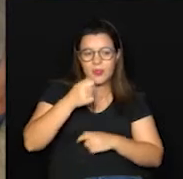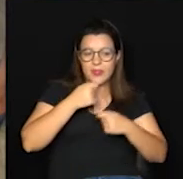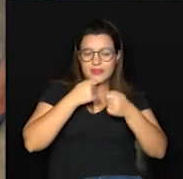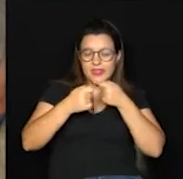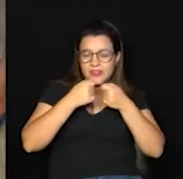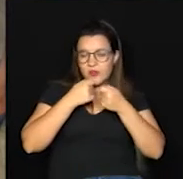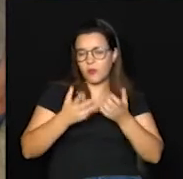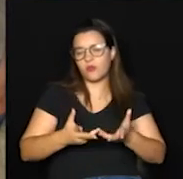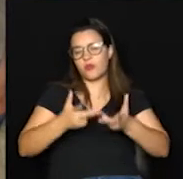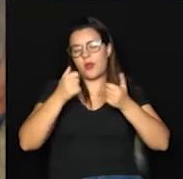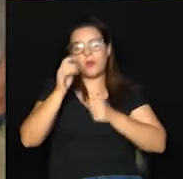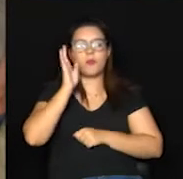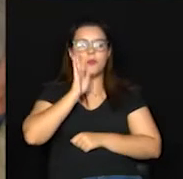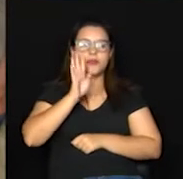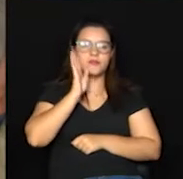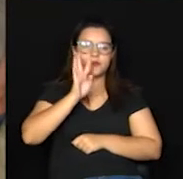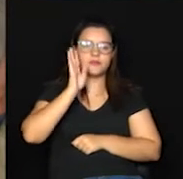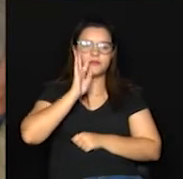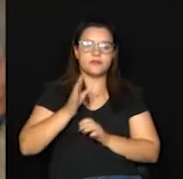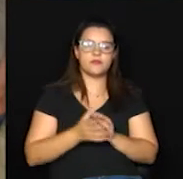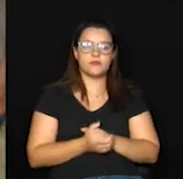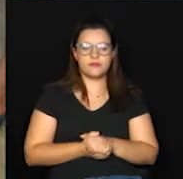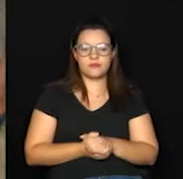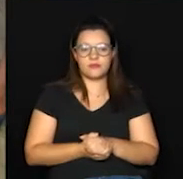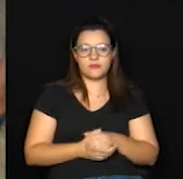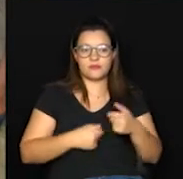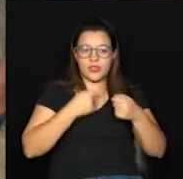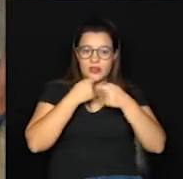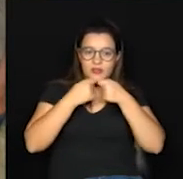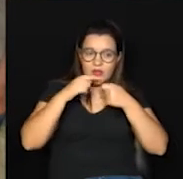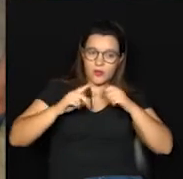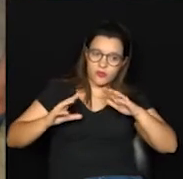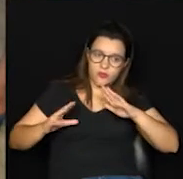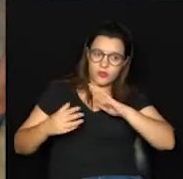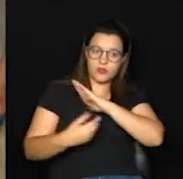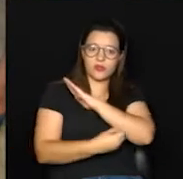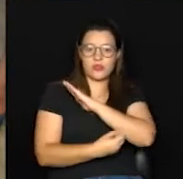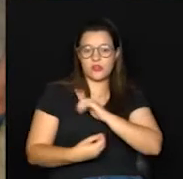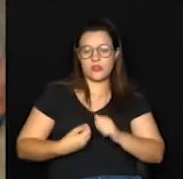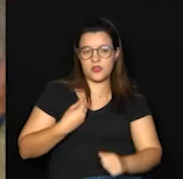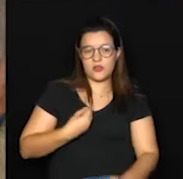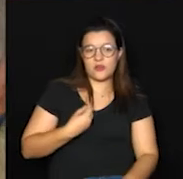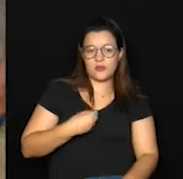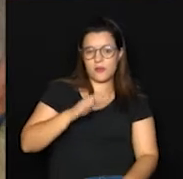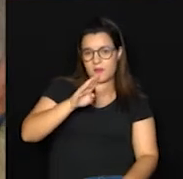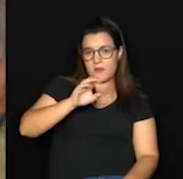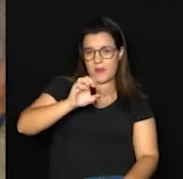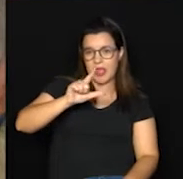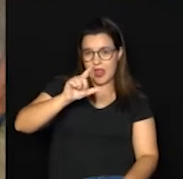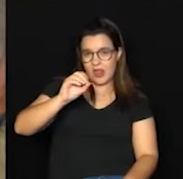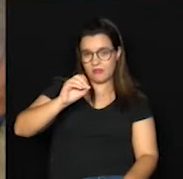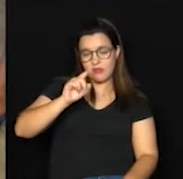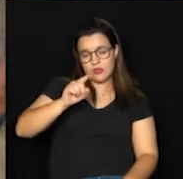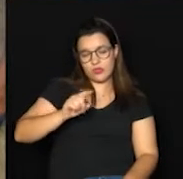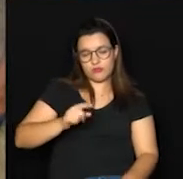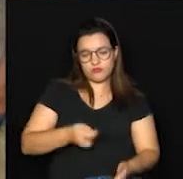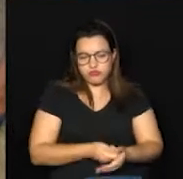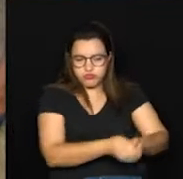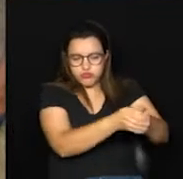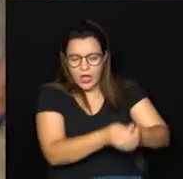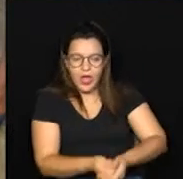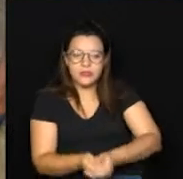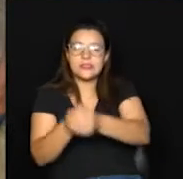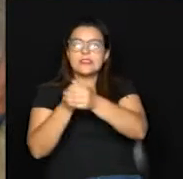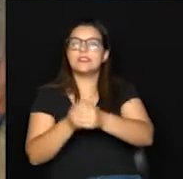entrevista fantástica, muito legal. Entrevistei aqui no Câmara Total ao vivo o Belo, que é o líbero da equipe,